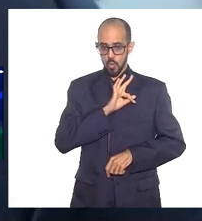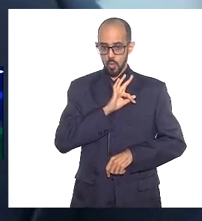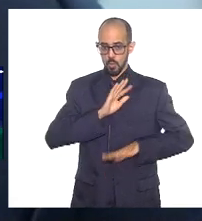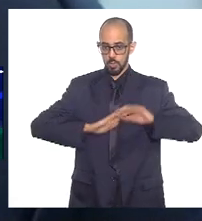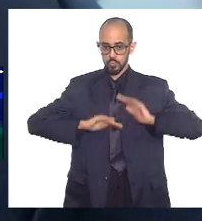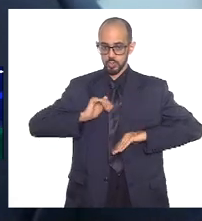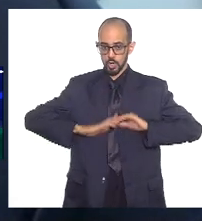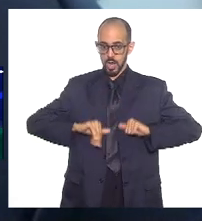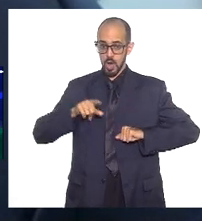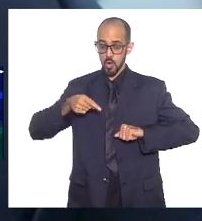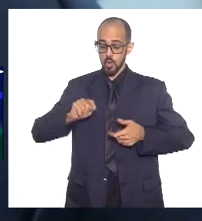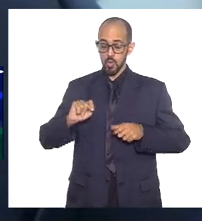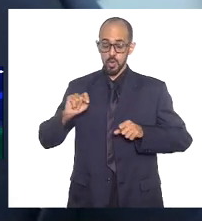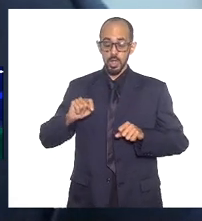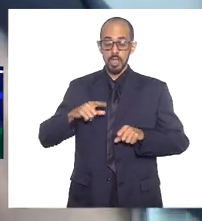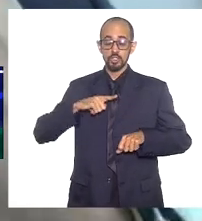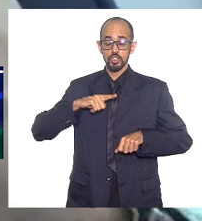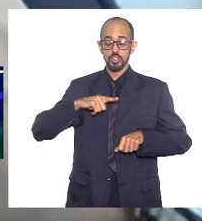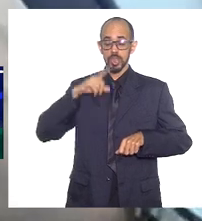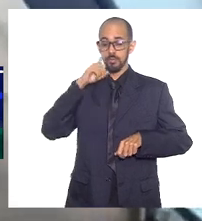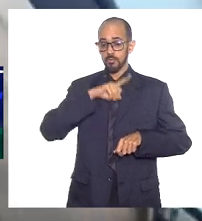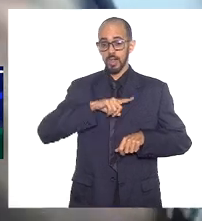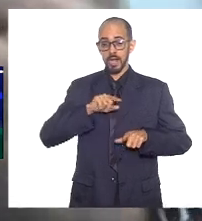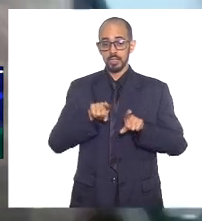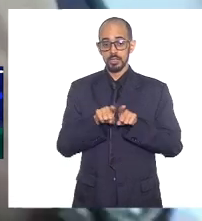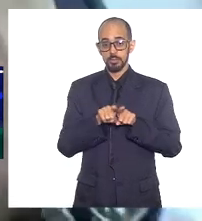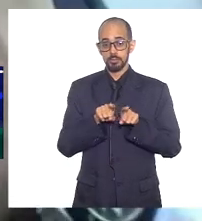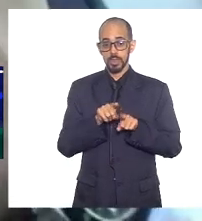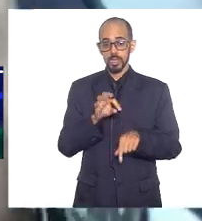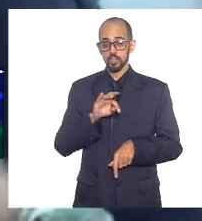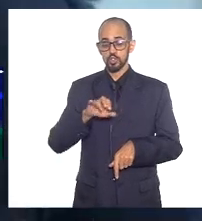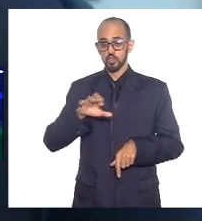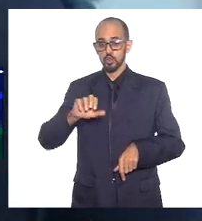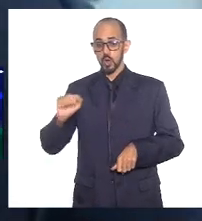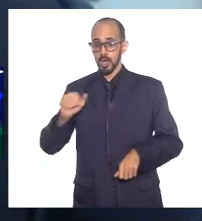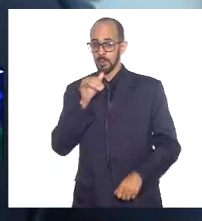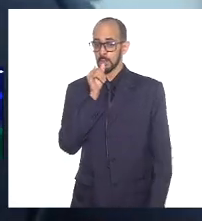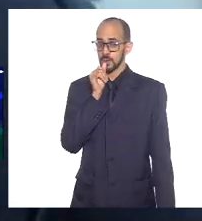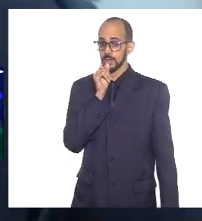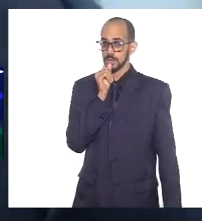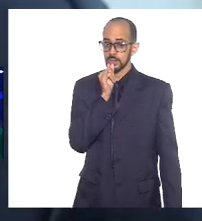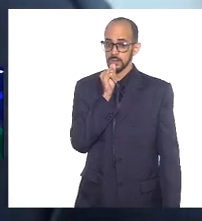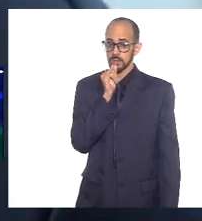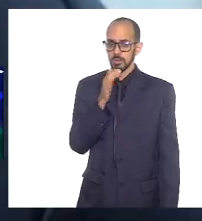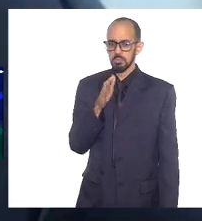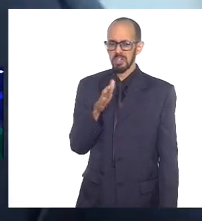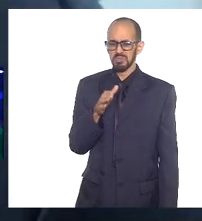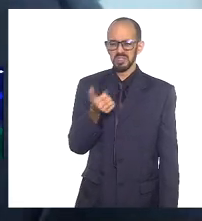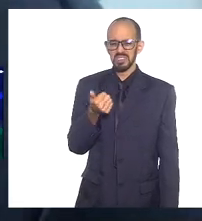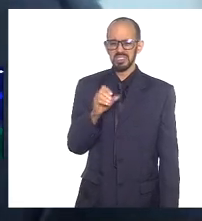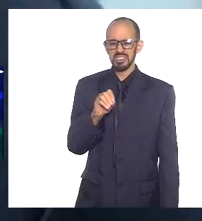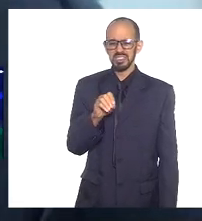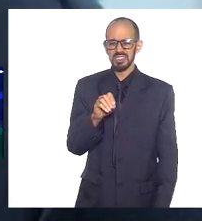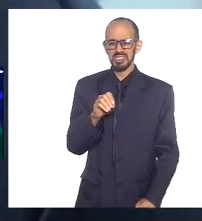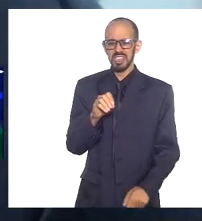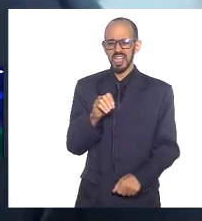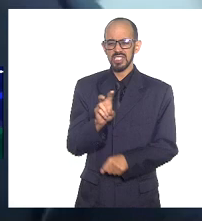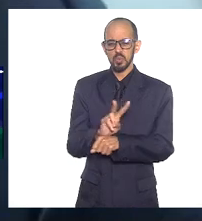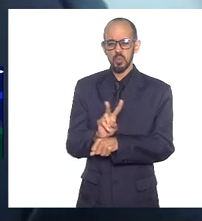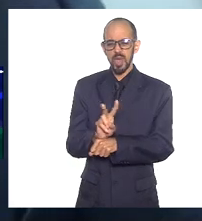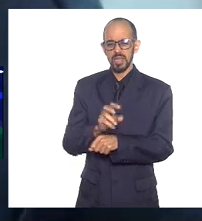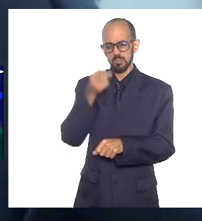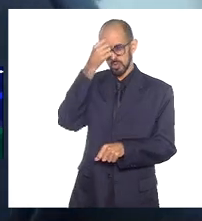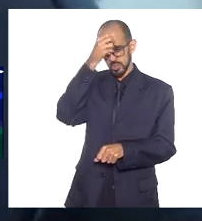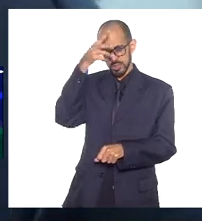grande. Na região da Grande Tijuca, por exemplo, a gente tem não mais que 10 guardas municipais para atender